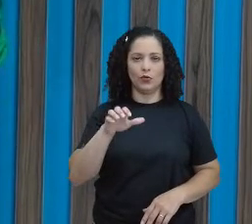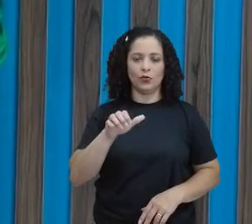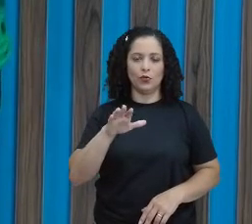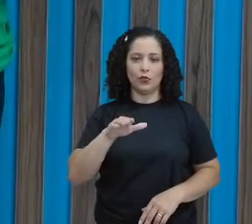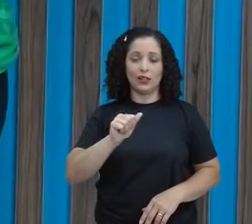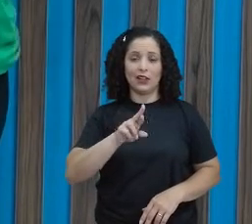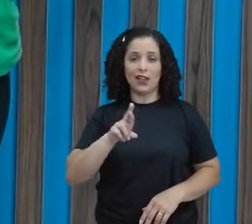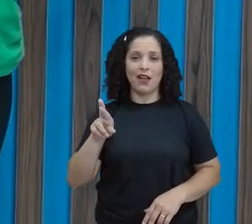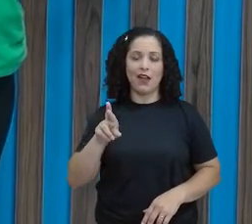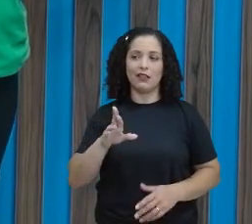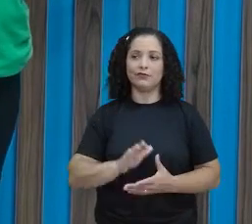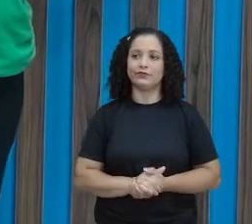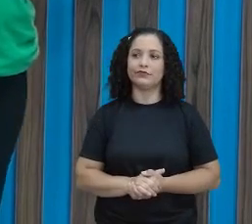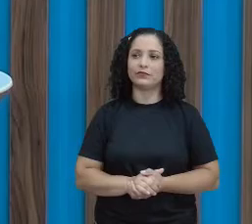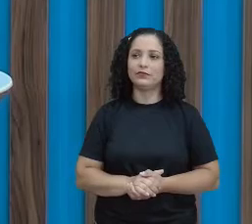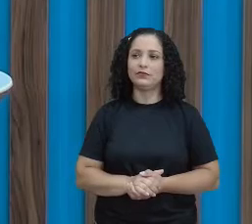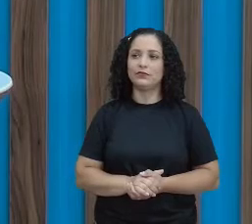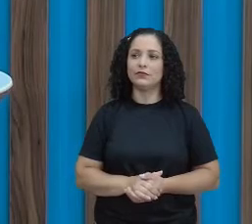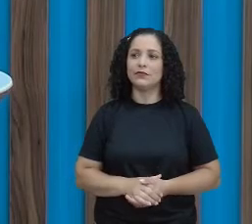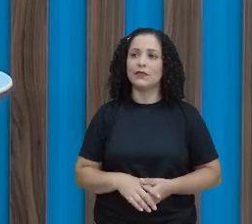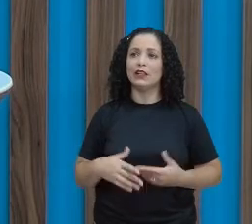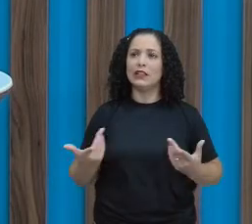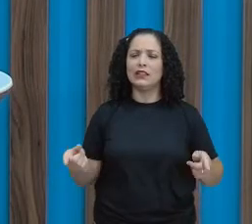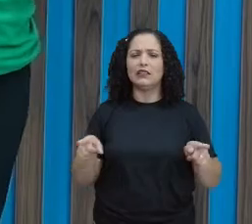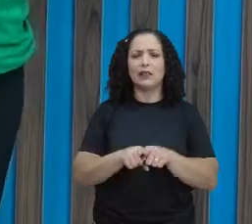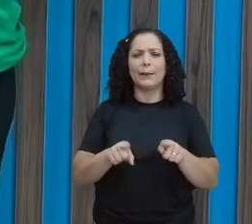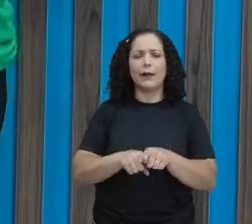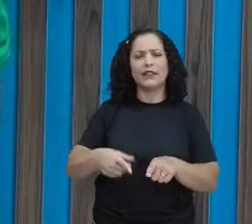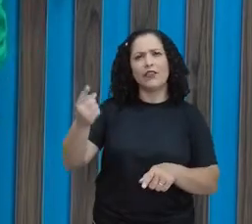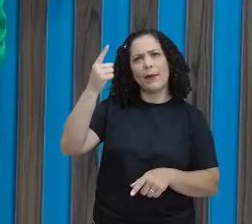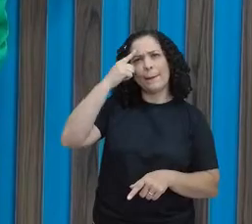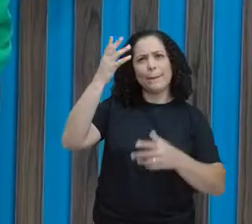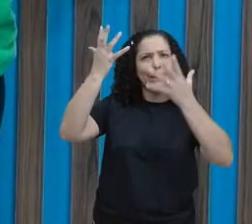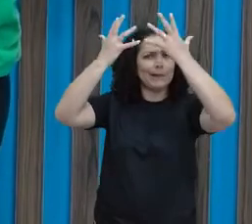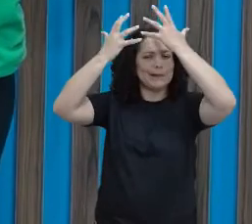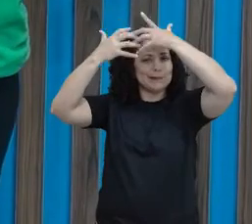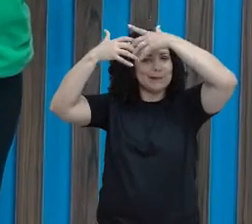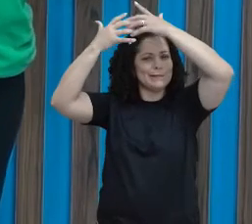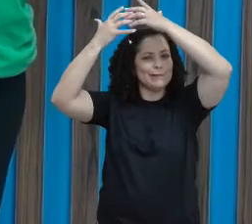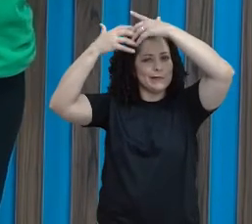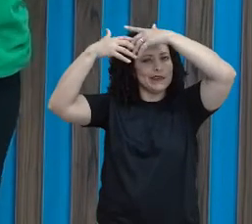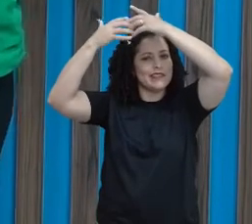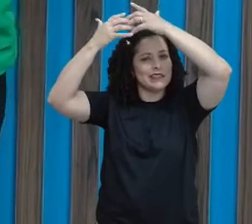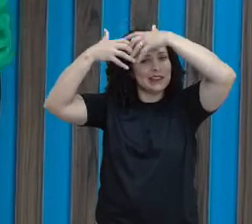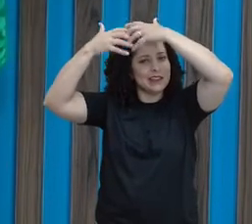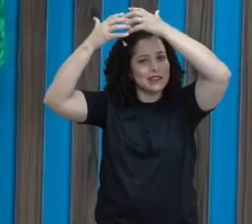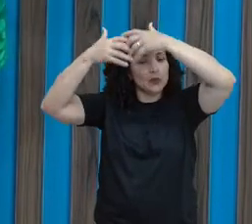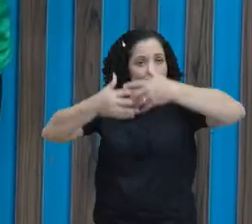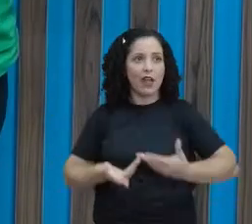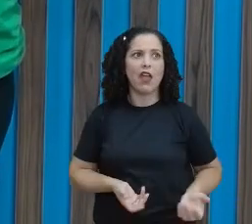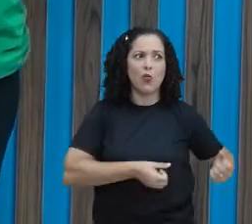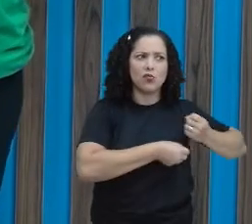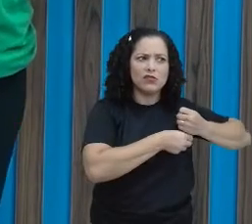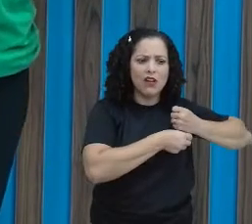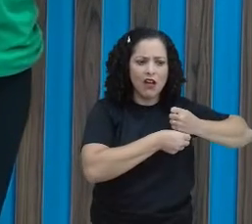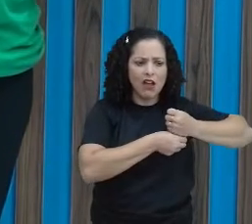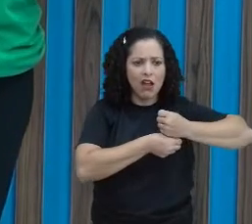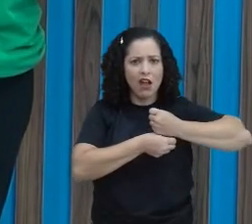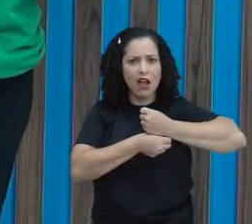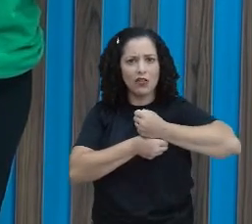onde... E outra coisa, né, professora Isabel? Eu estava aqui pensando, os anos que a gente vai acumulando esse